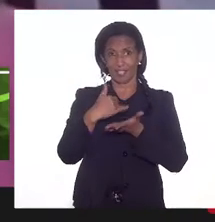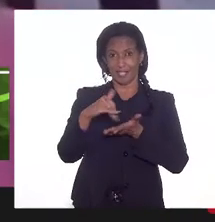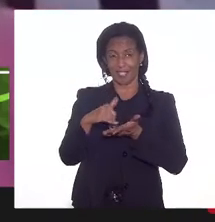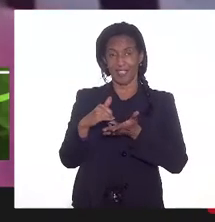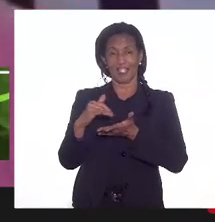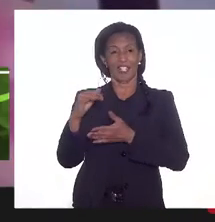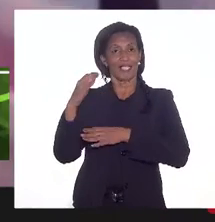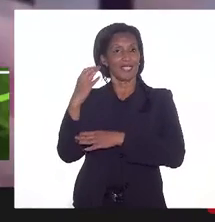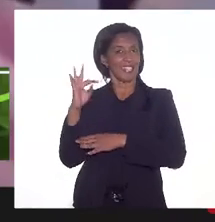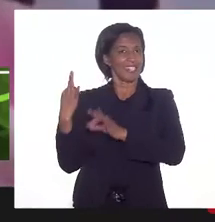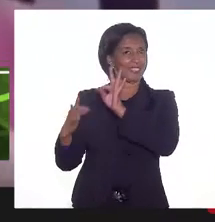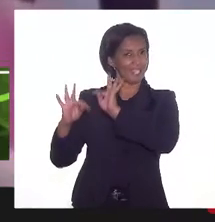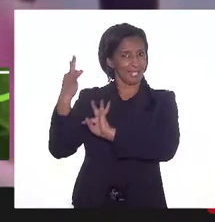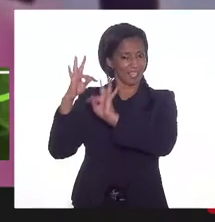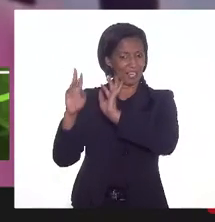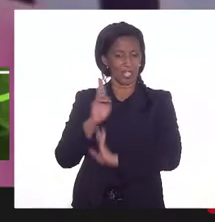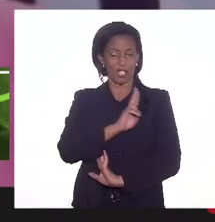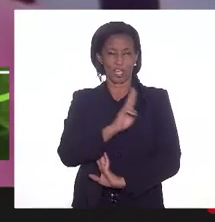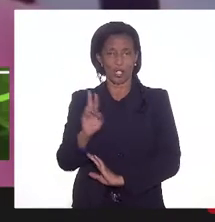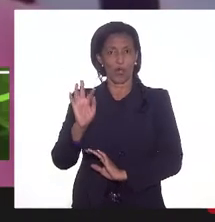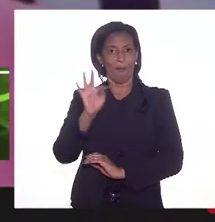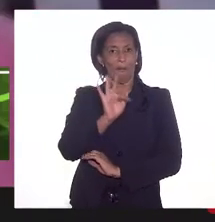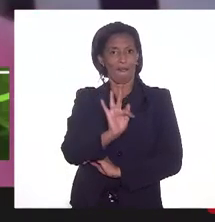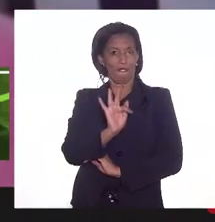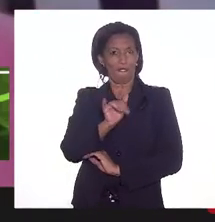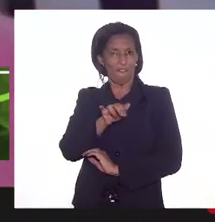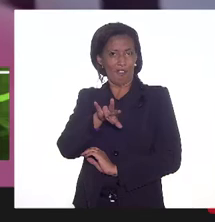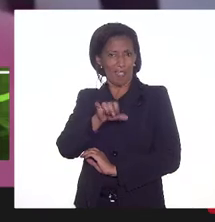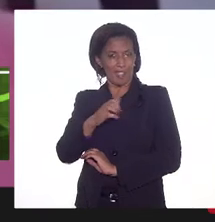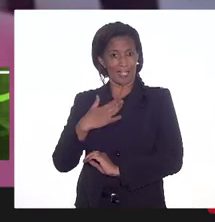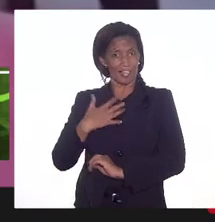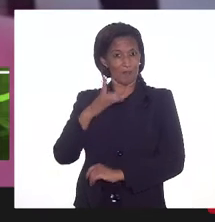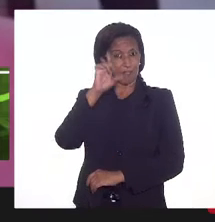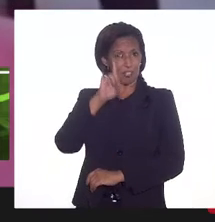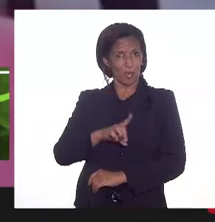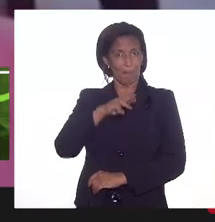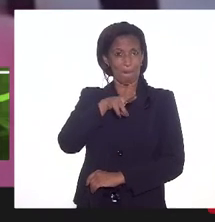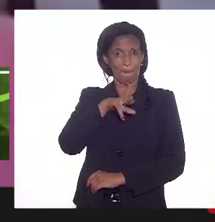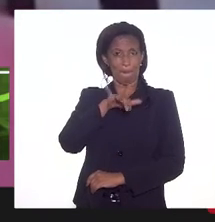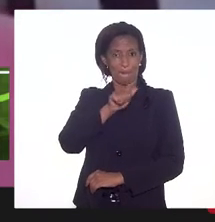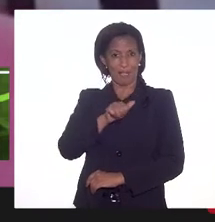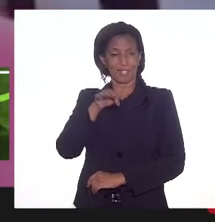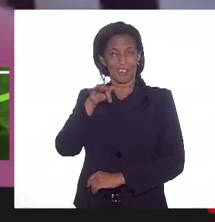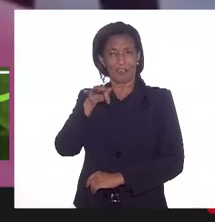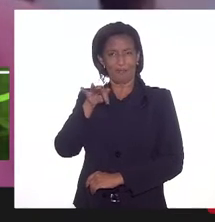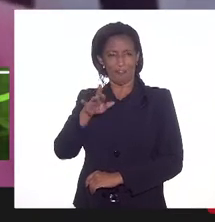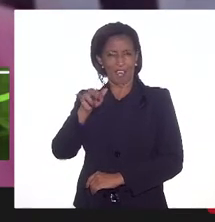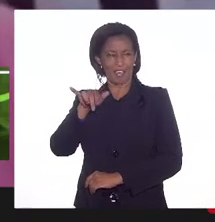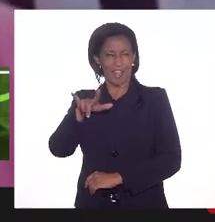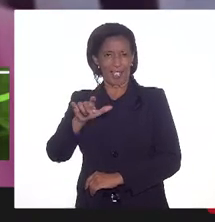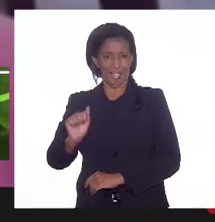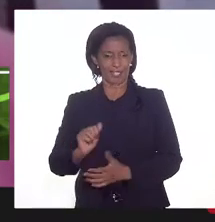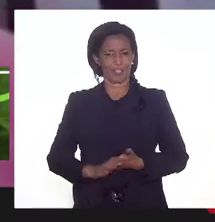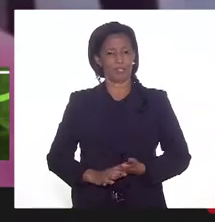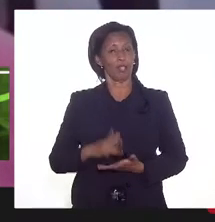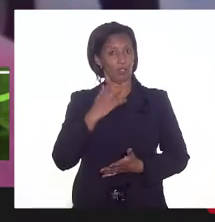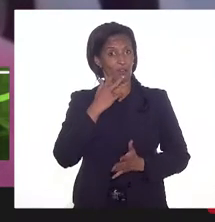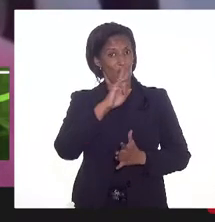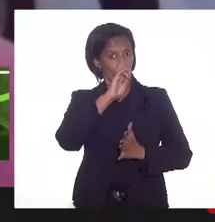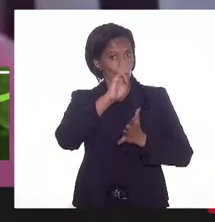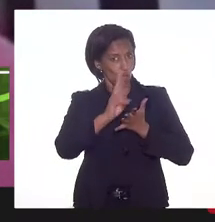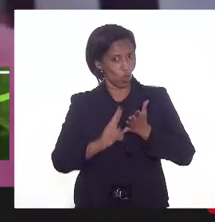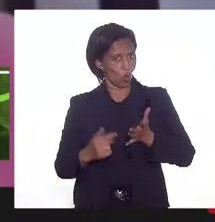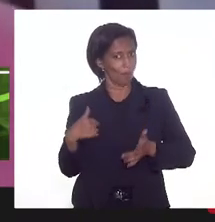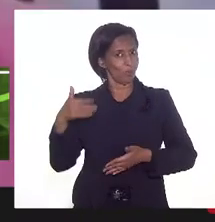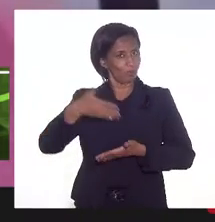Ciência e Tecnologia em nome da Faietec e da minha diretora Márcia Farinazo que eu tive que falar com esse pessoal todo para